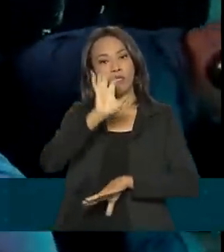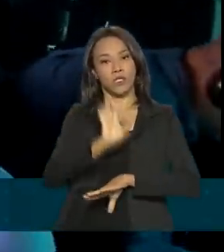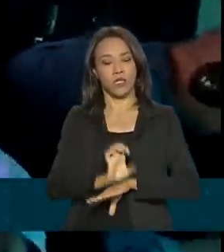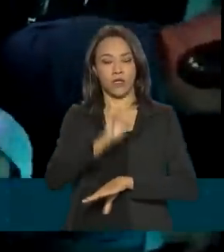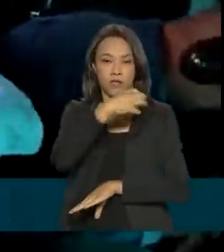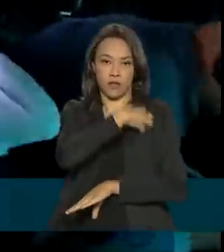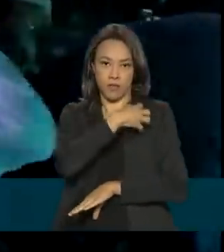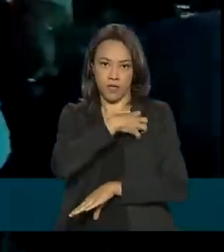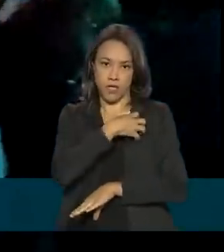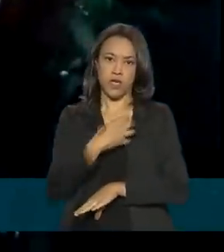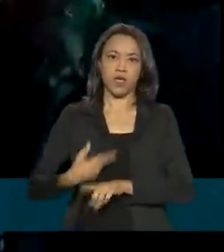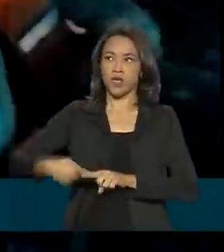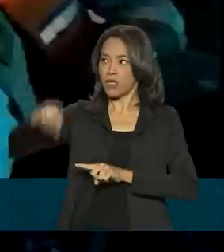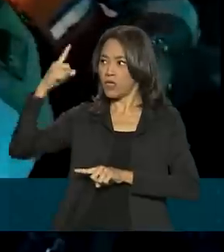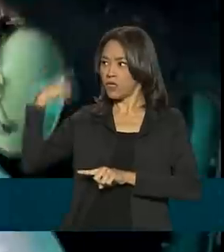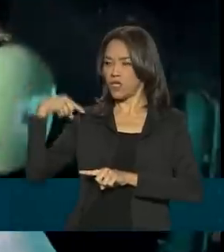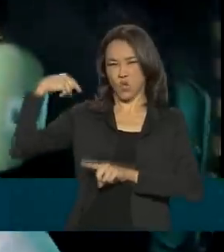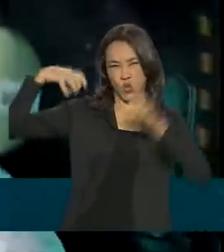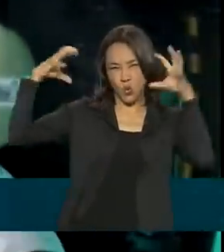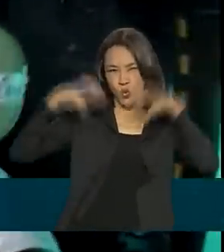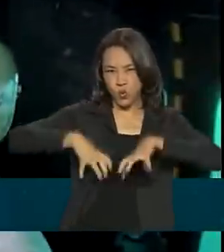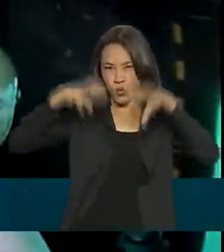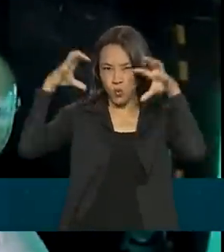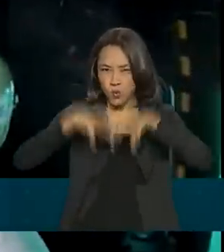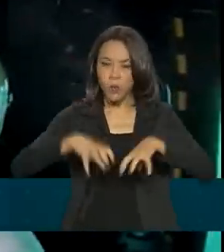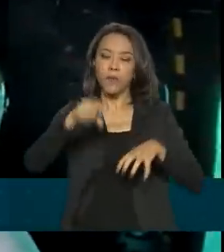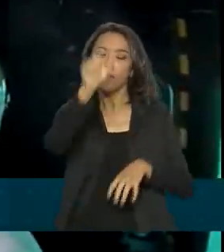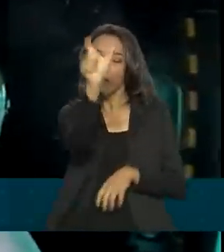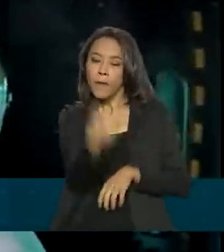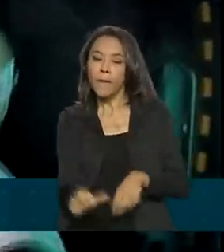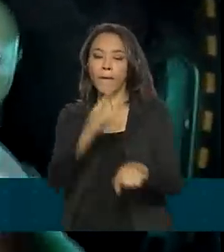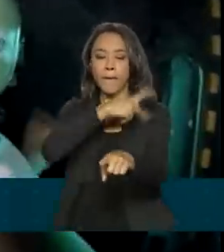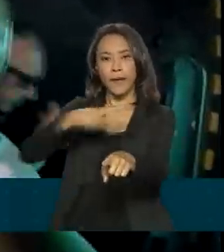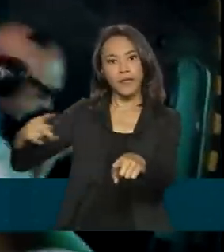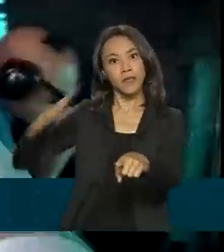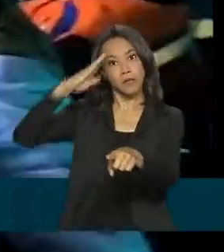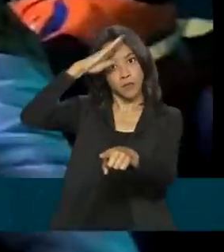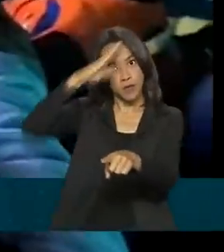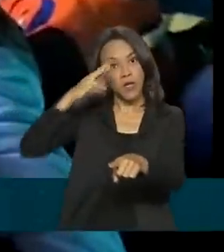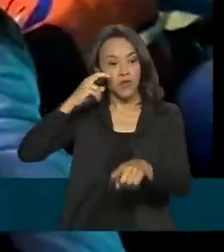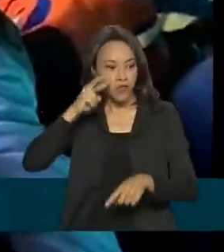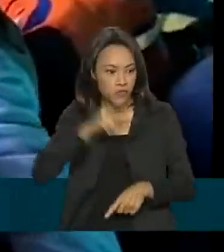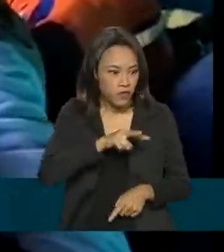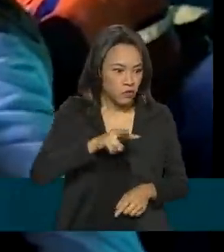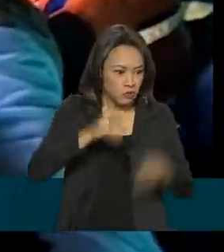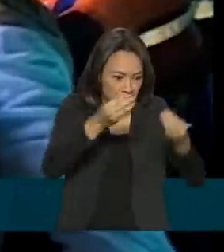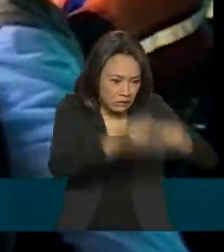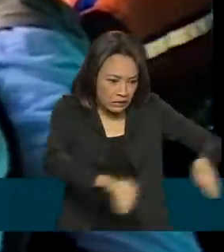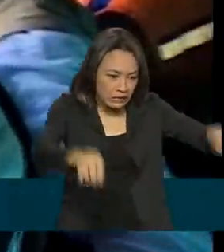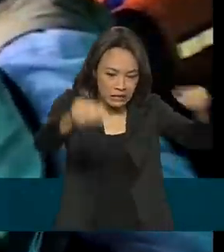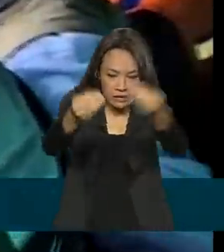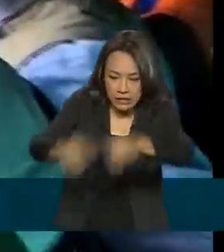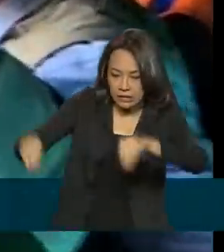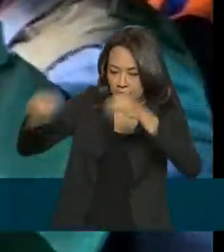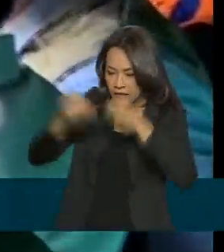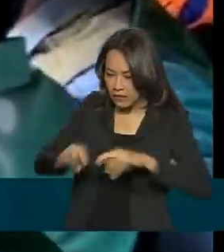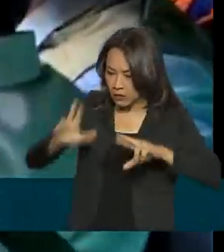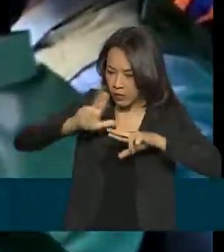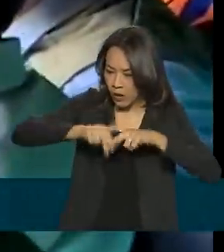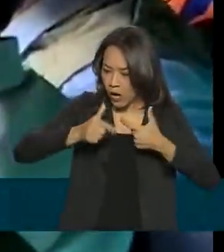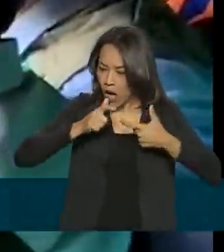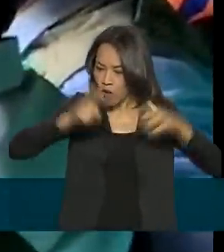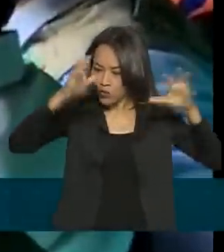fortes chuvas desde o fim de novembro, o presidente Jair Bolsonaro pôde ver mais de perto os estragos deixados pela força da água e